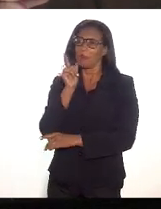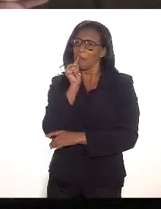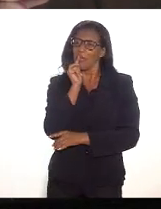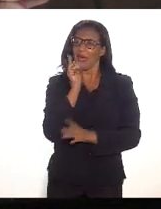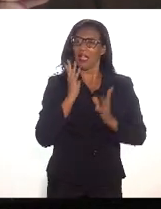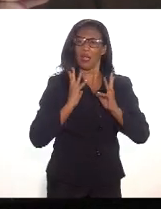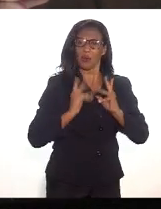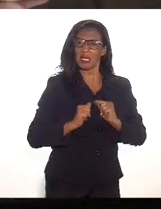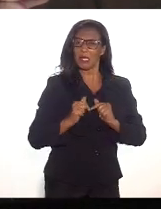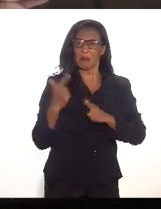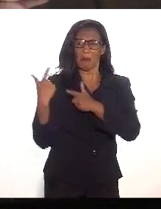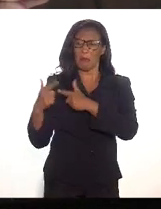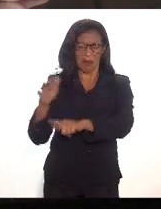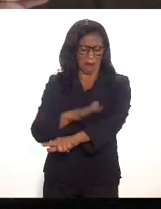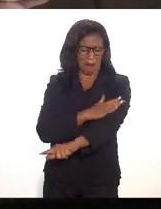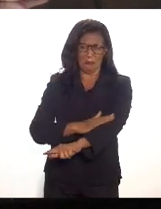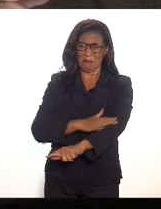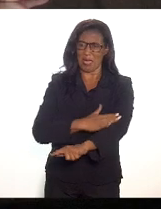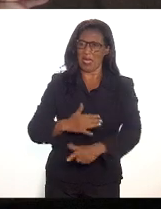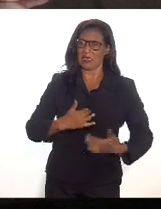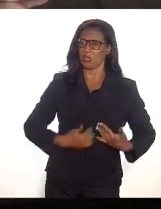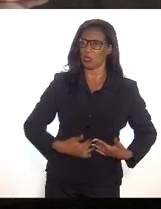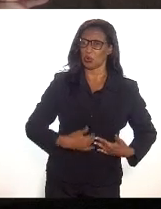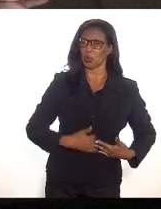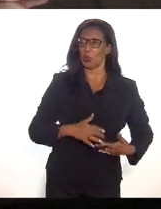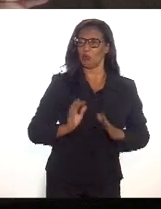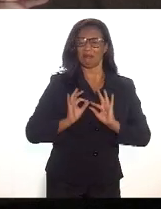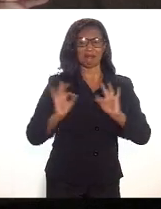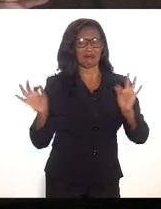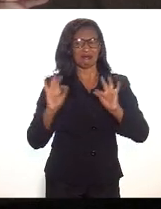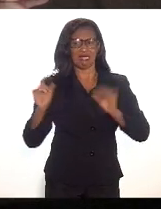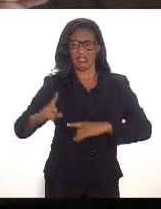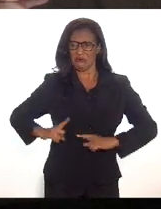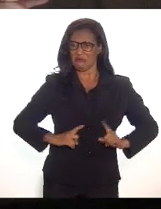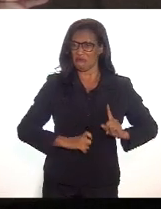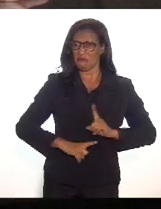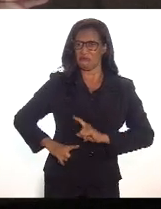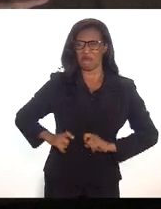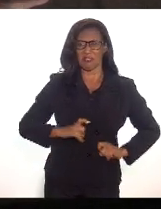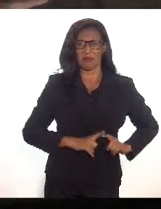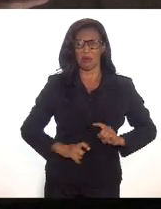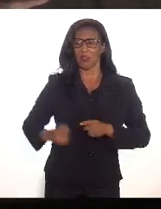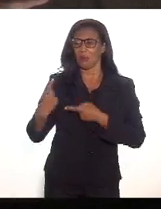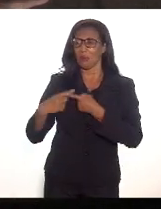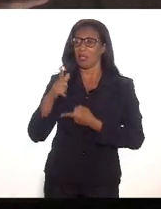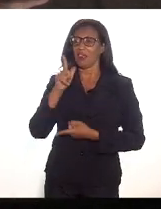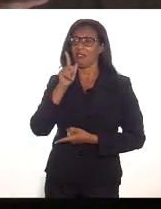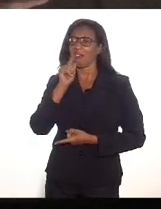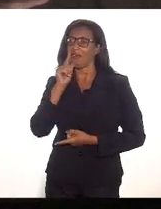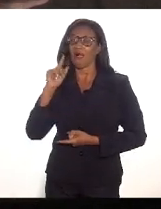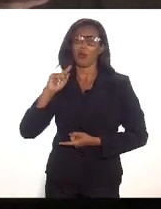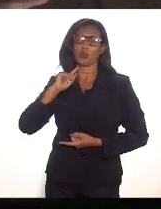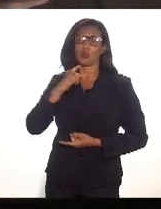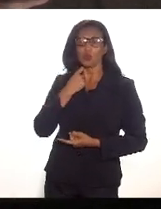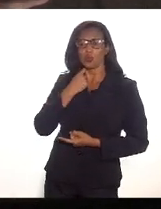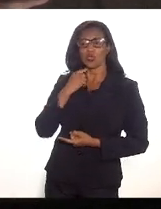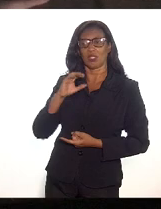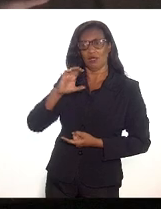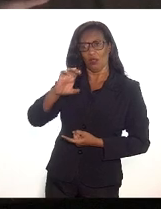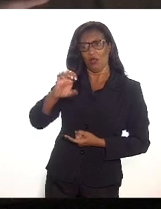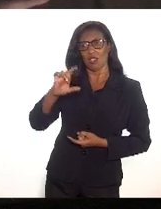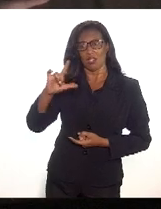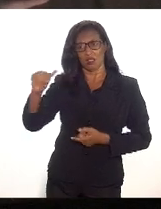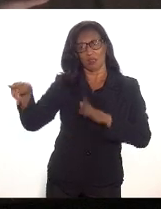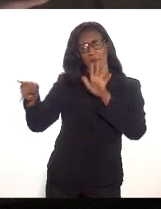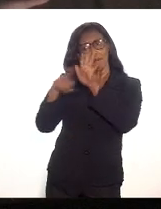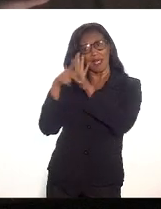vão ter problemas de pele, problemas de estomacais, devido à questão das verminoses da água que não é tratada. Então, a SEDAI é uma empresa que